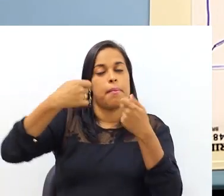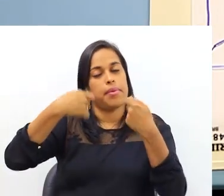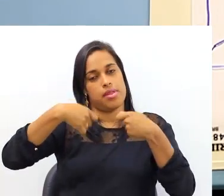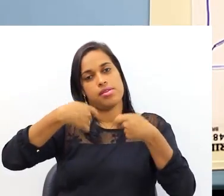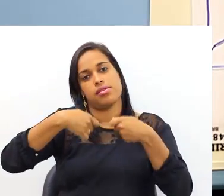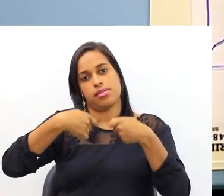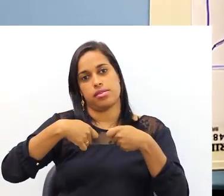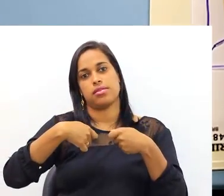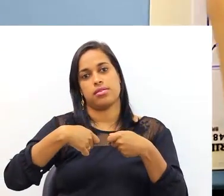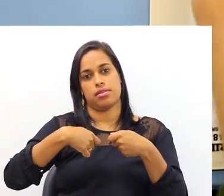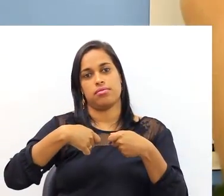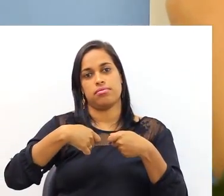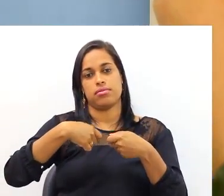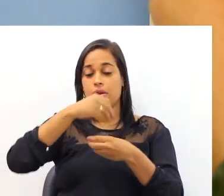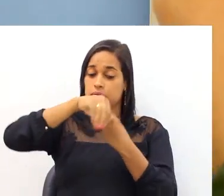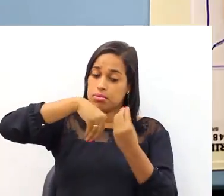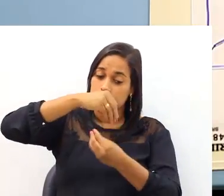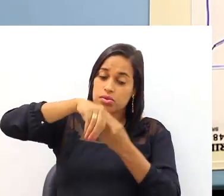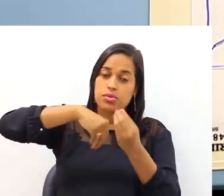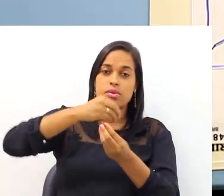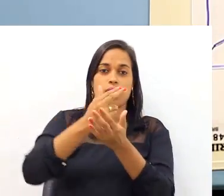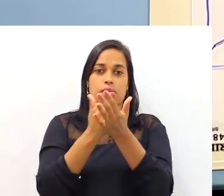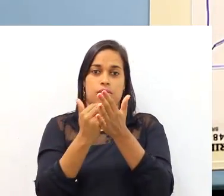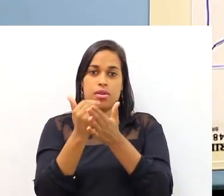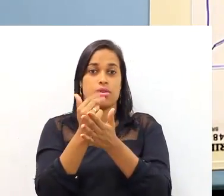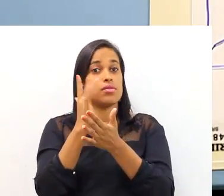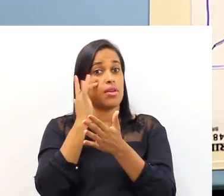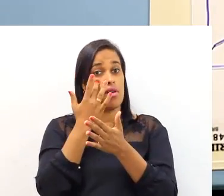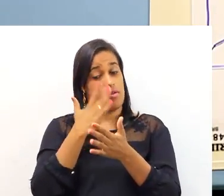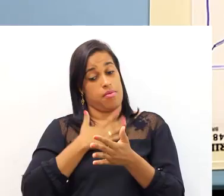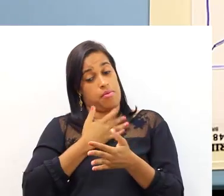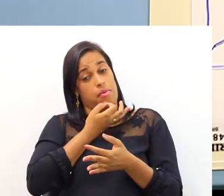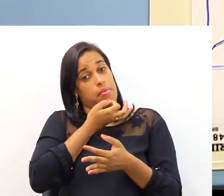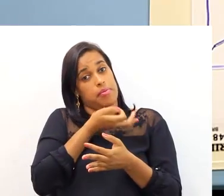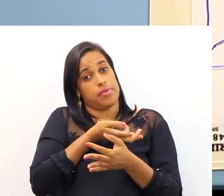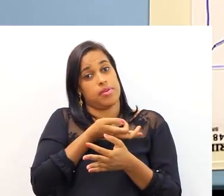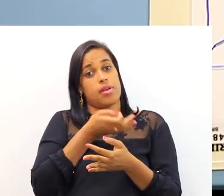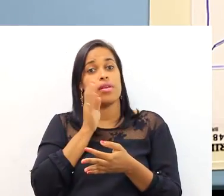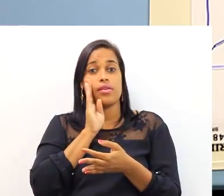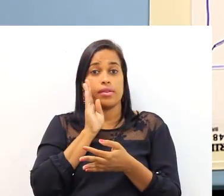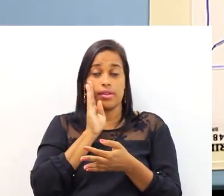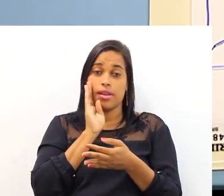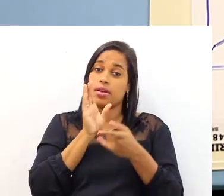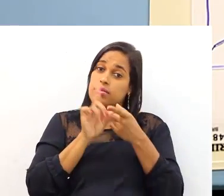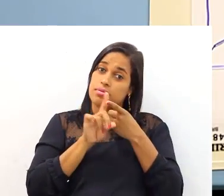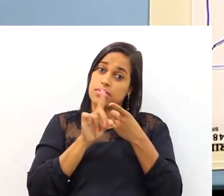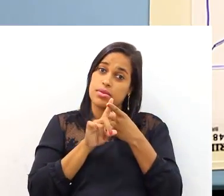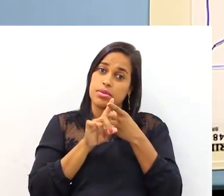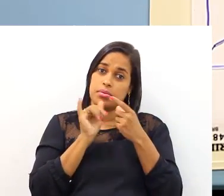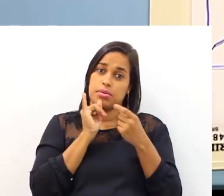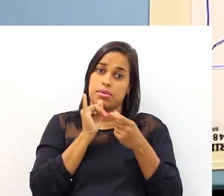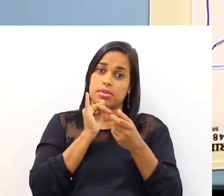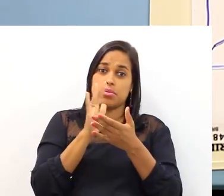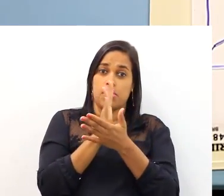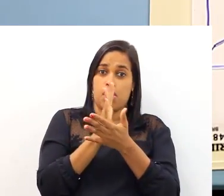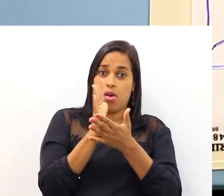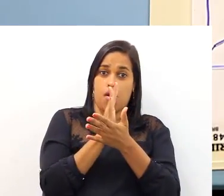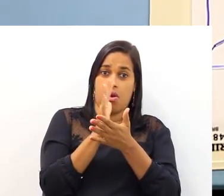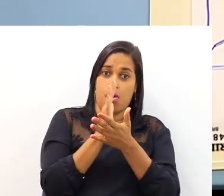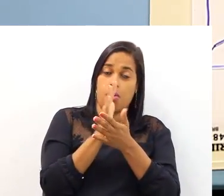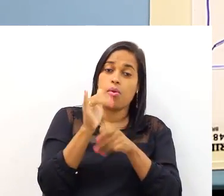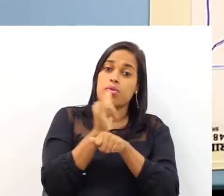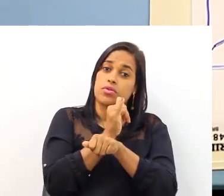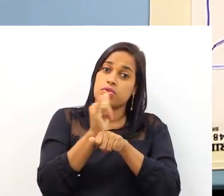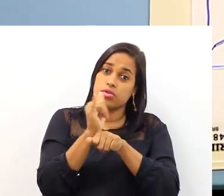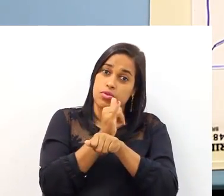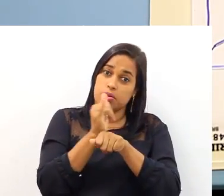inclusive, misturar um pouco do desenho. Eu acho que fica muito legal misturar um pouco do desenho com instrumentos